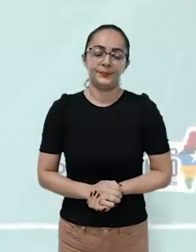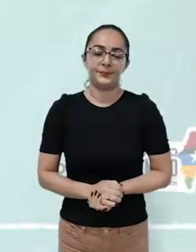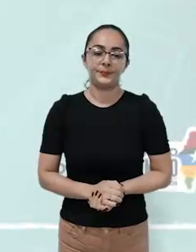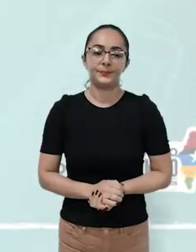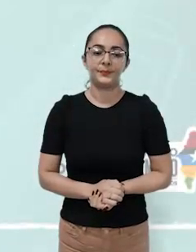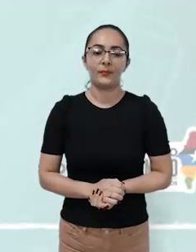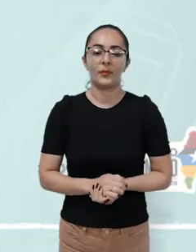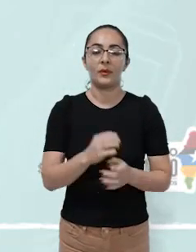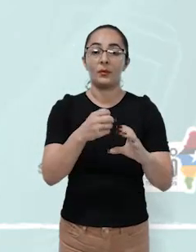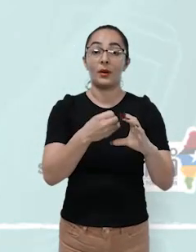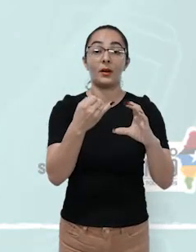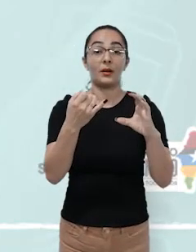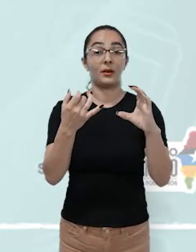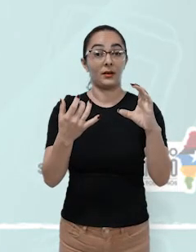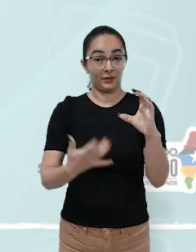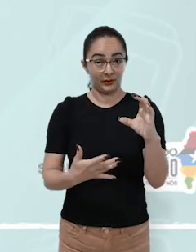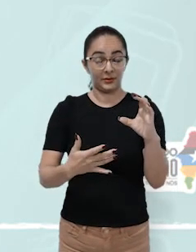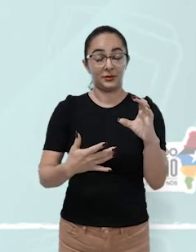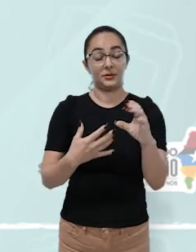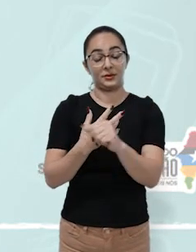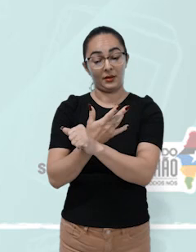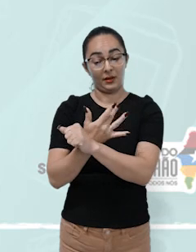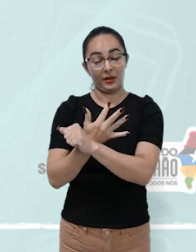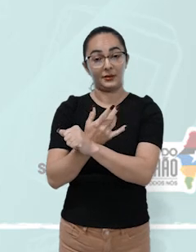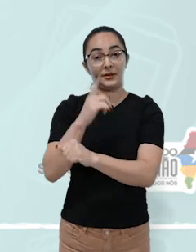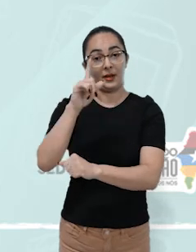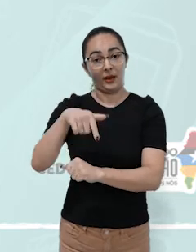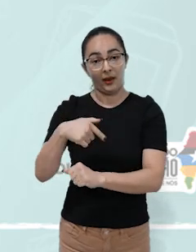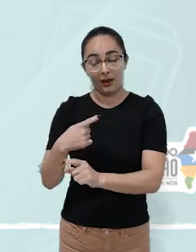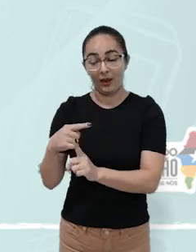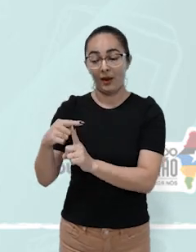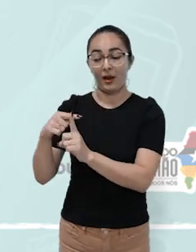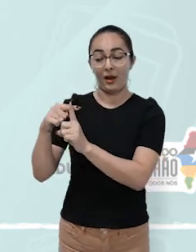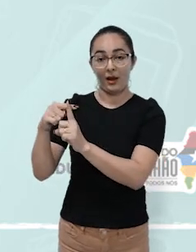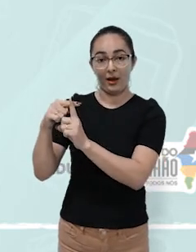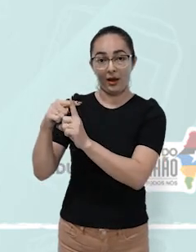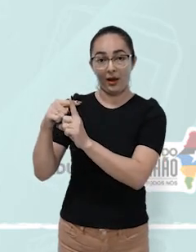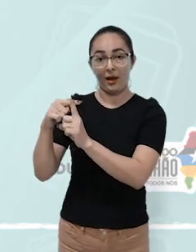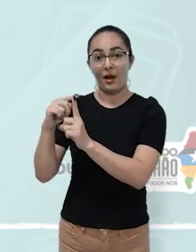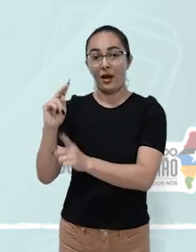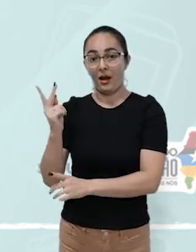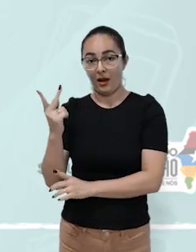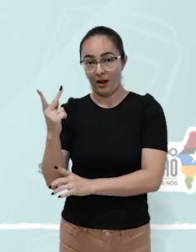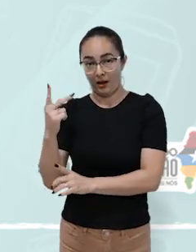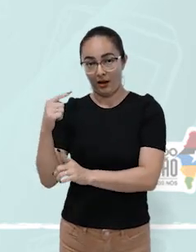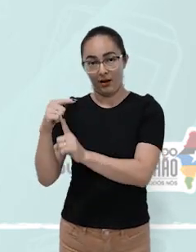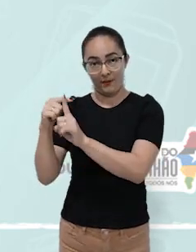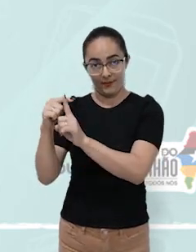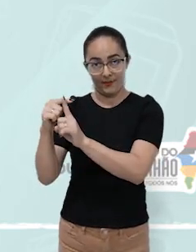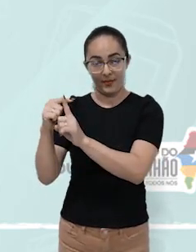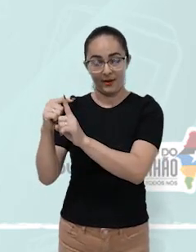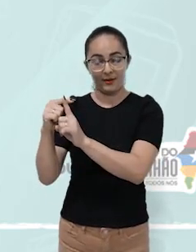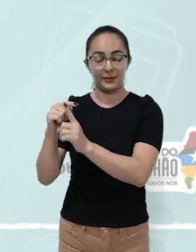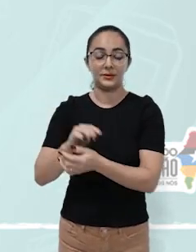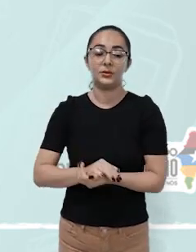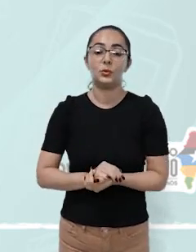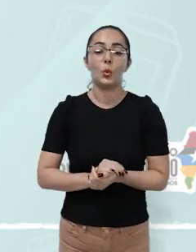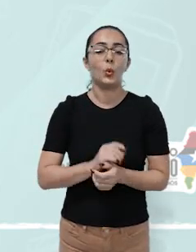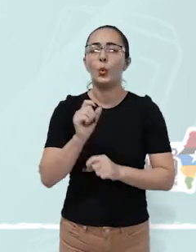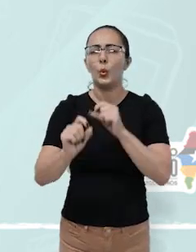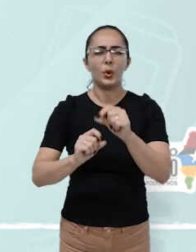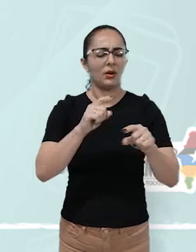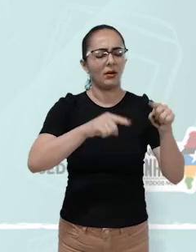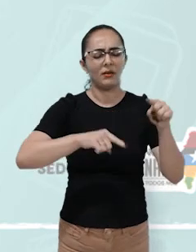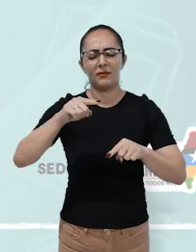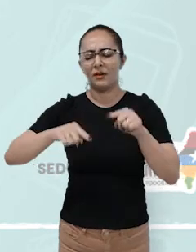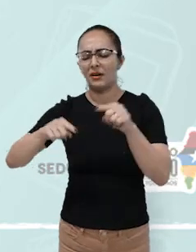como a característica dos ácidos é a presença do cátion H+, e o que varia de um